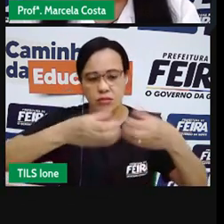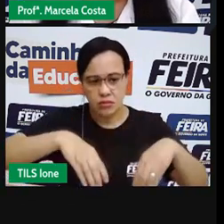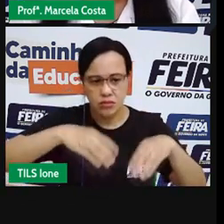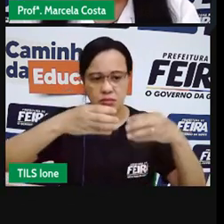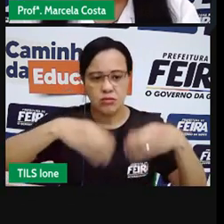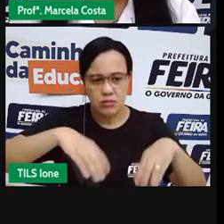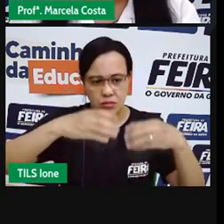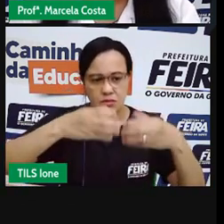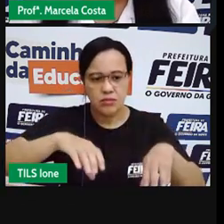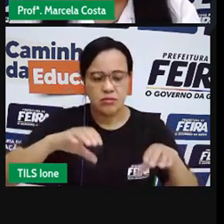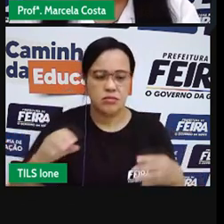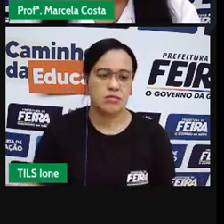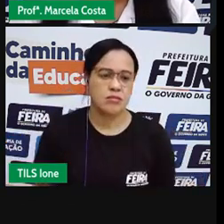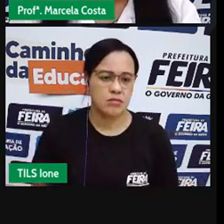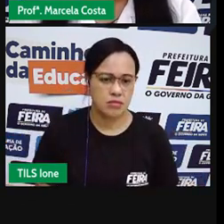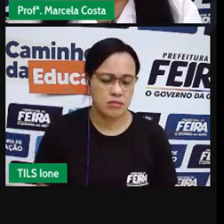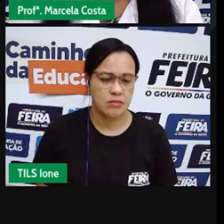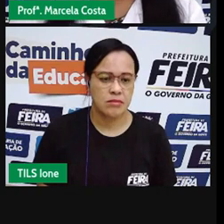ovos.